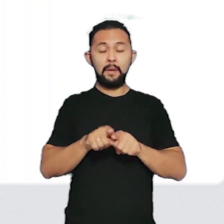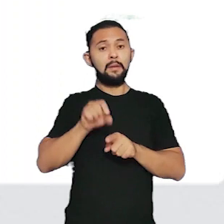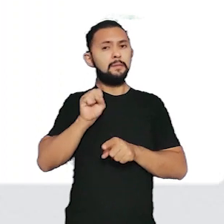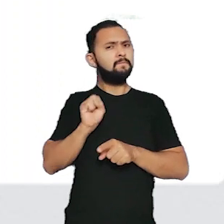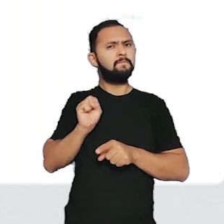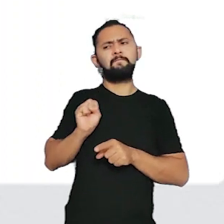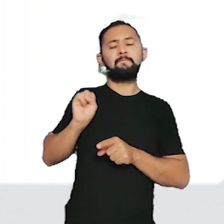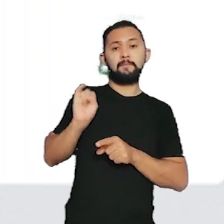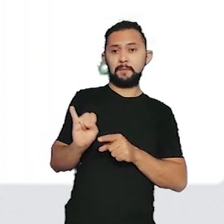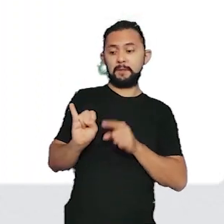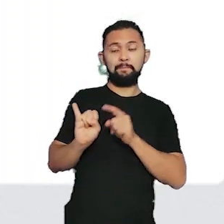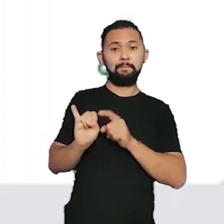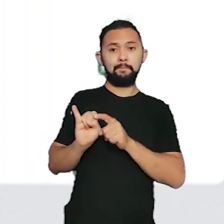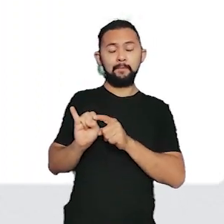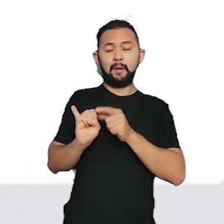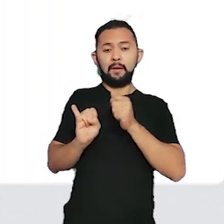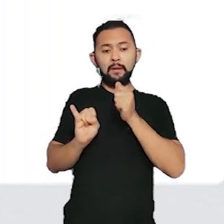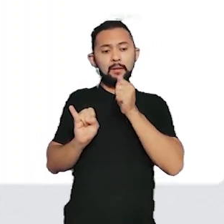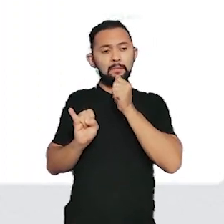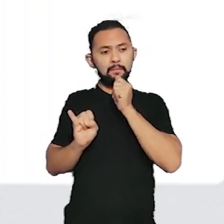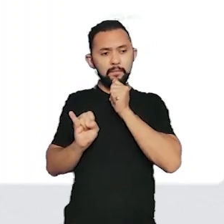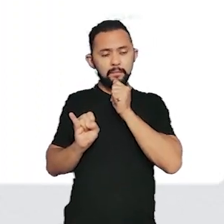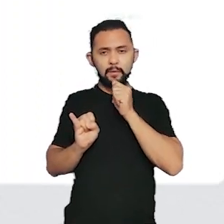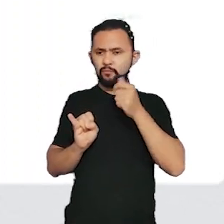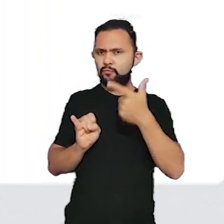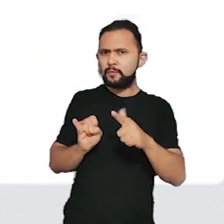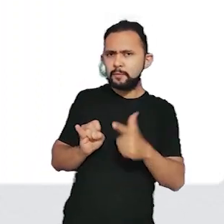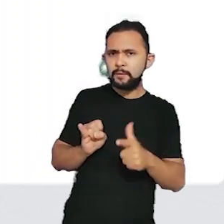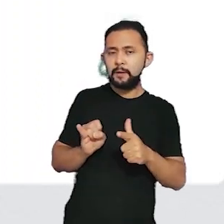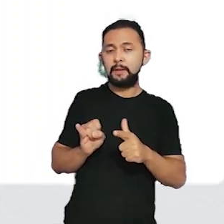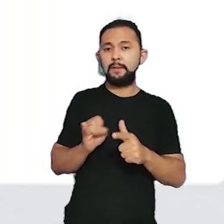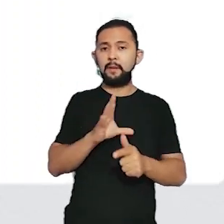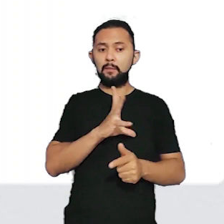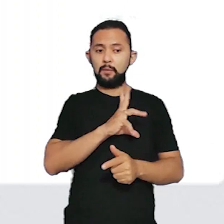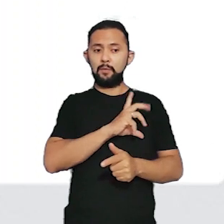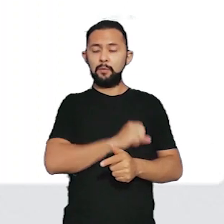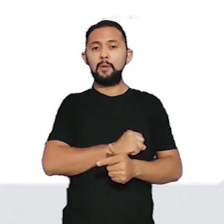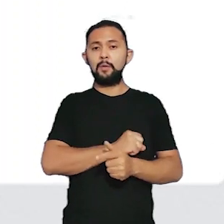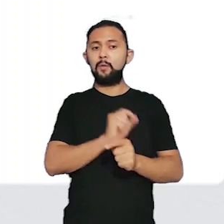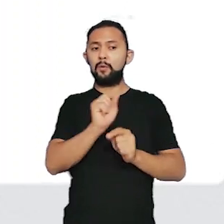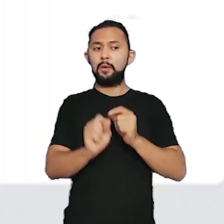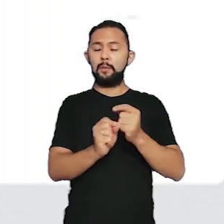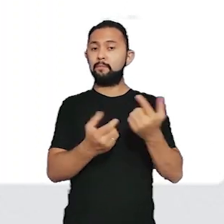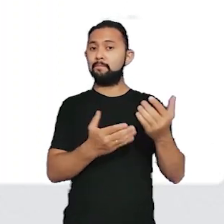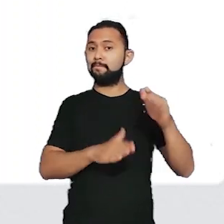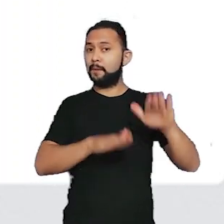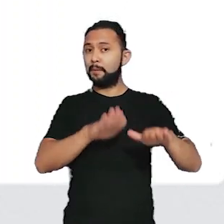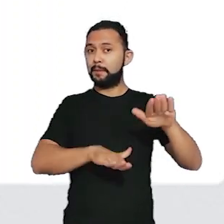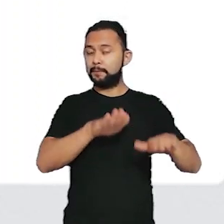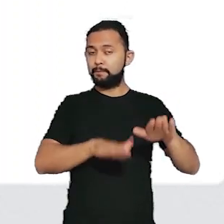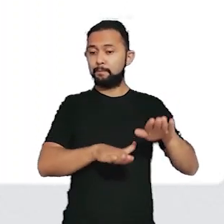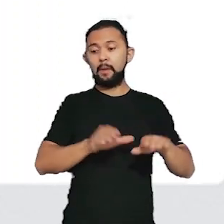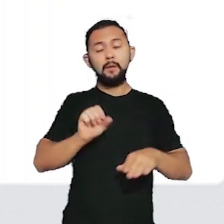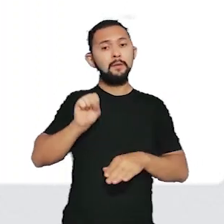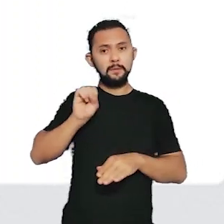se eu não tivesse amor, né? Seria como sino ruidoso. Então, é nessa condição, esse se trazendo